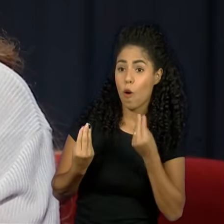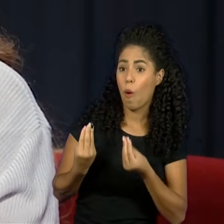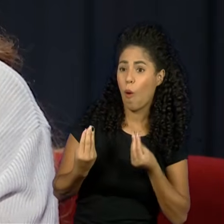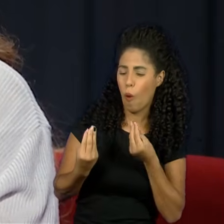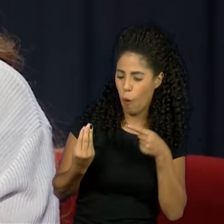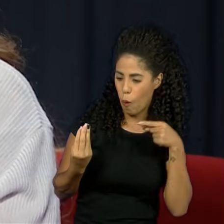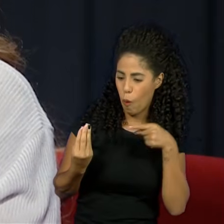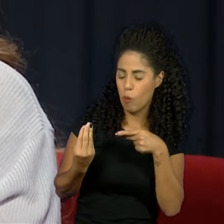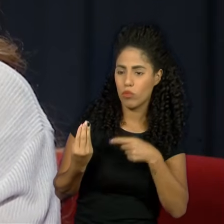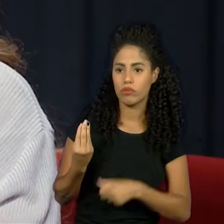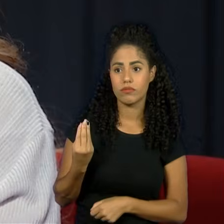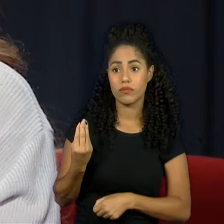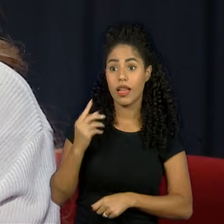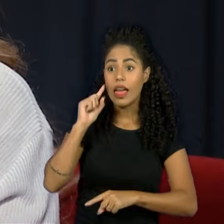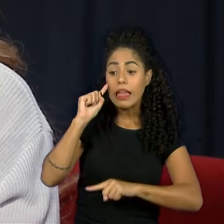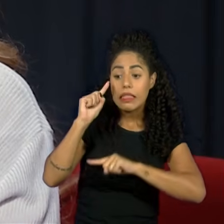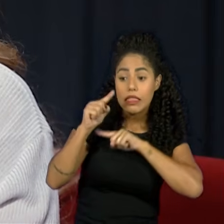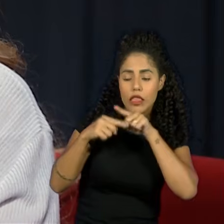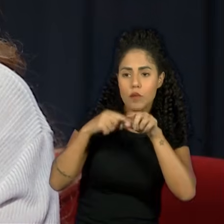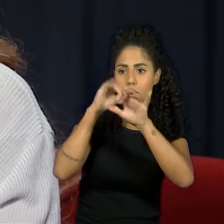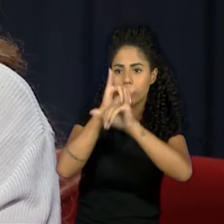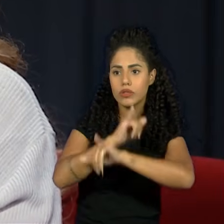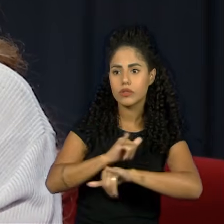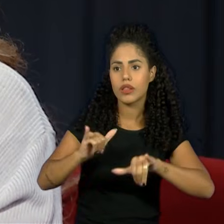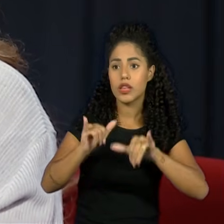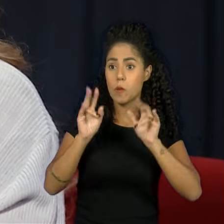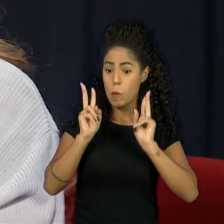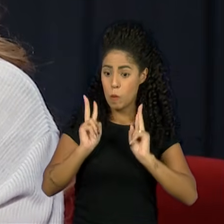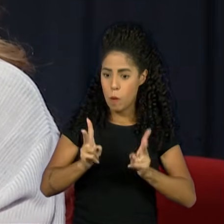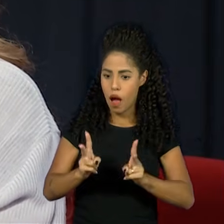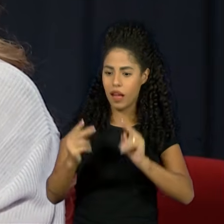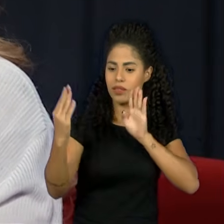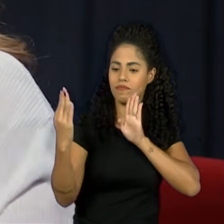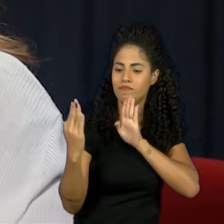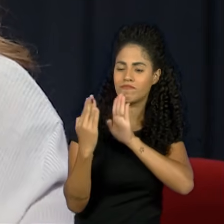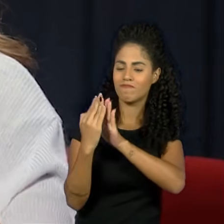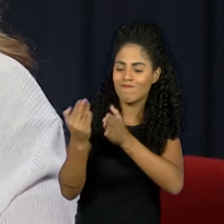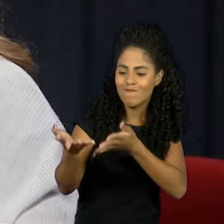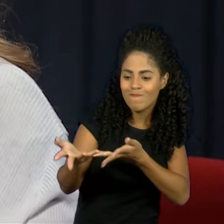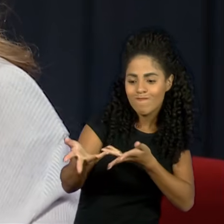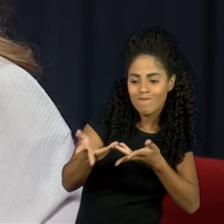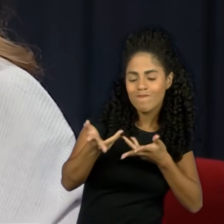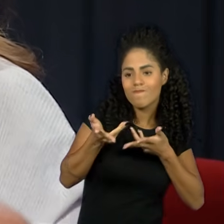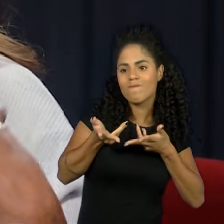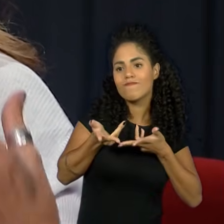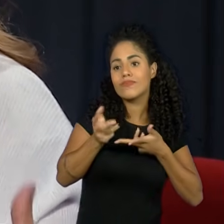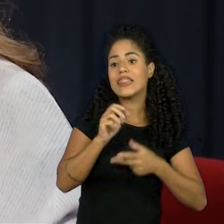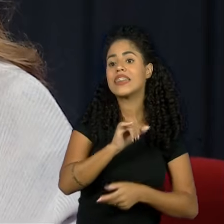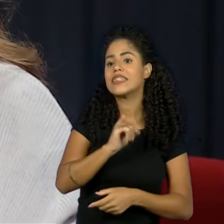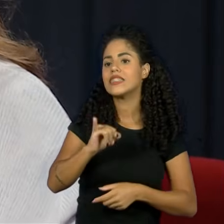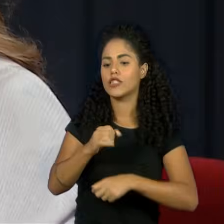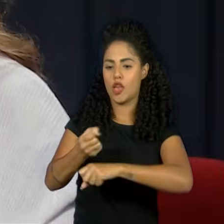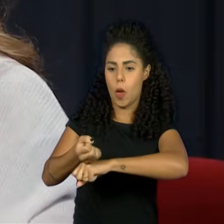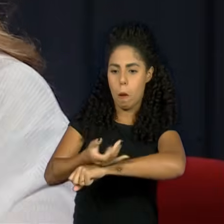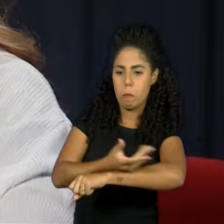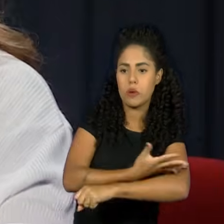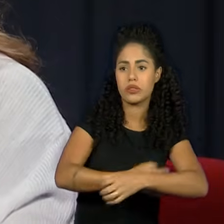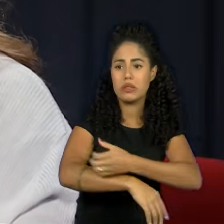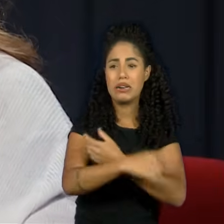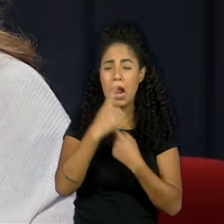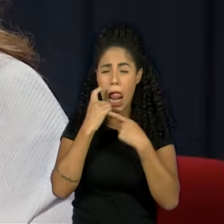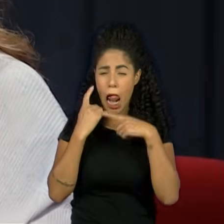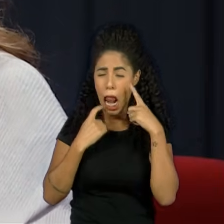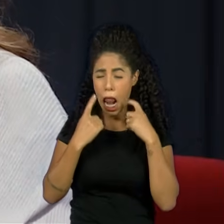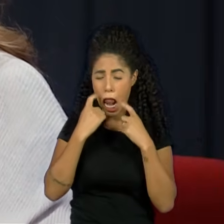a notícia, eu preciso continuar presente para acolher o que vem. Se vem emoção, se vem a